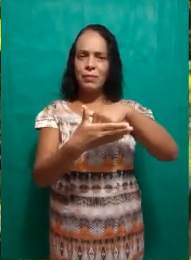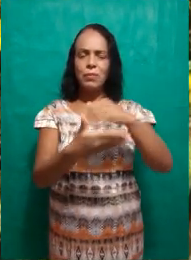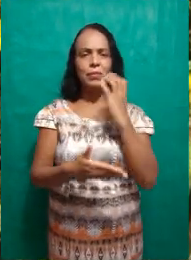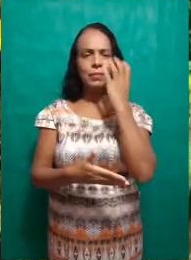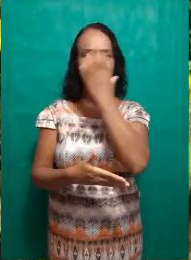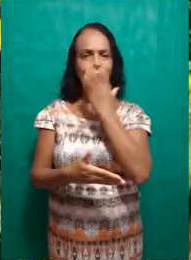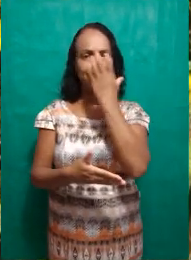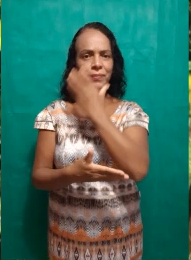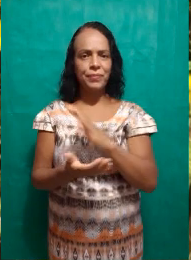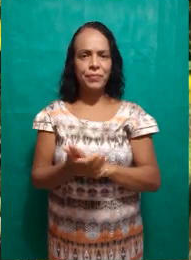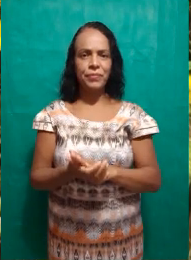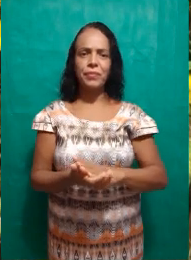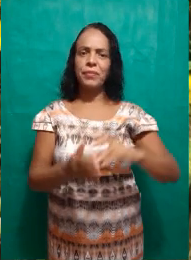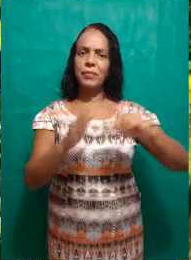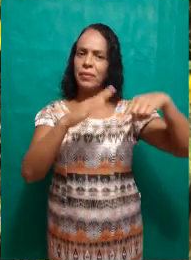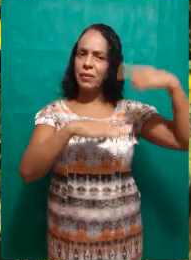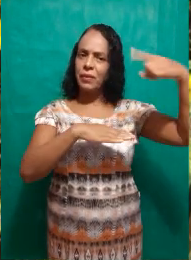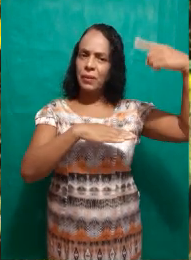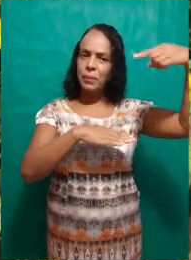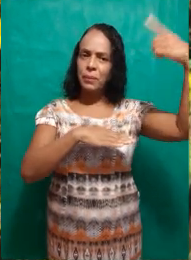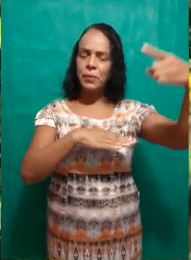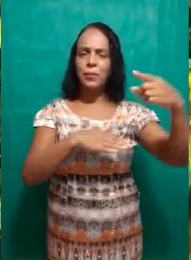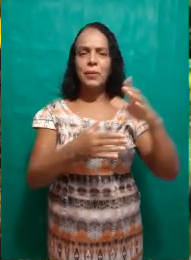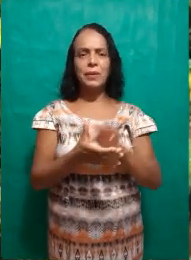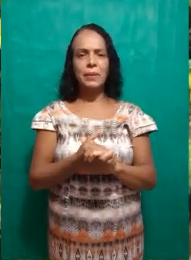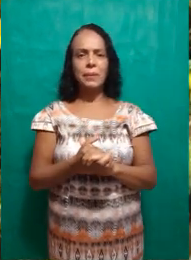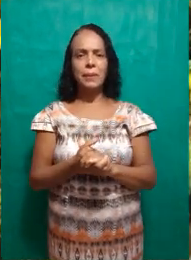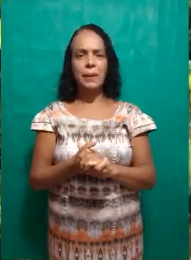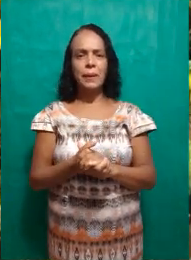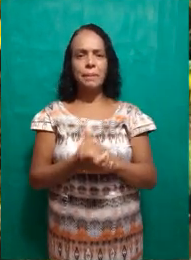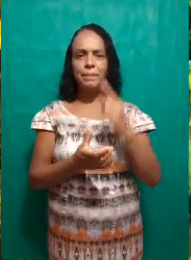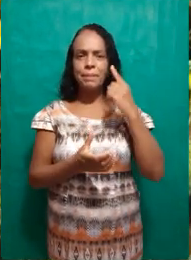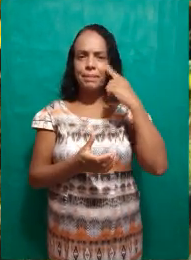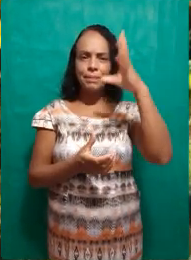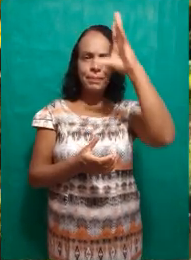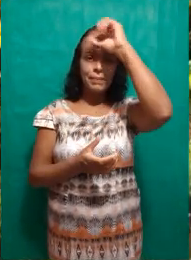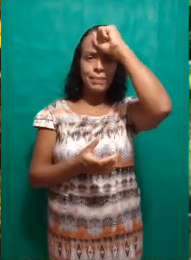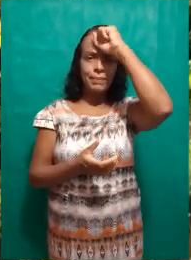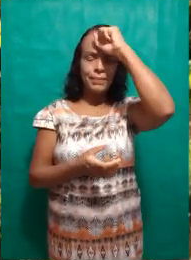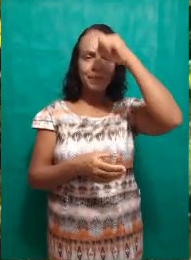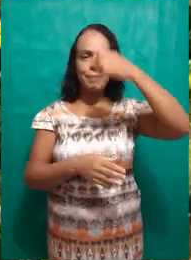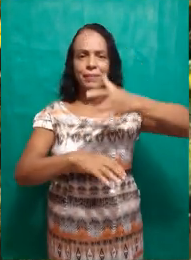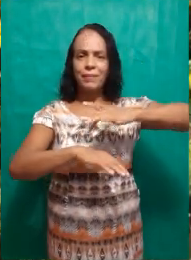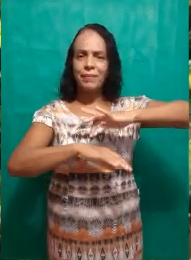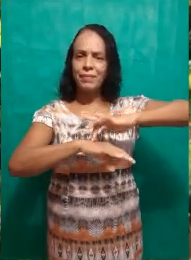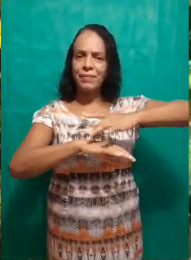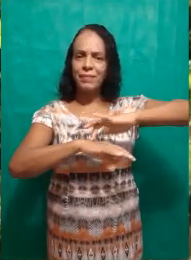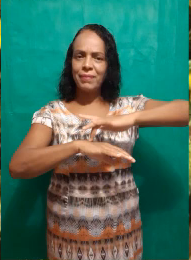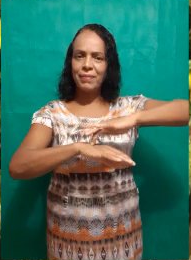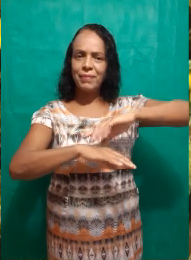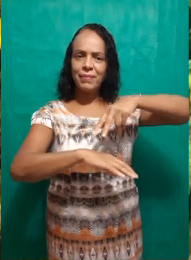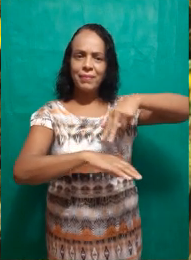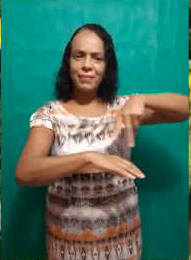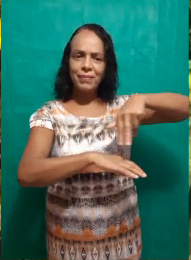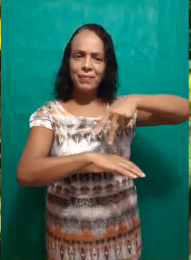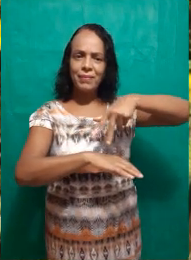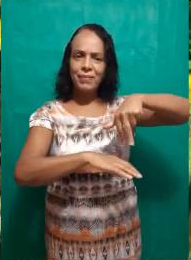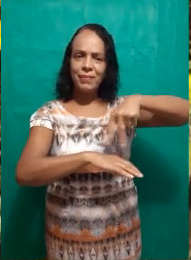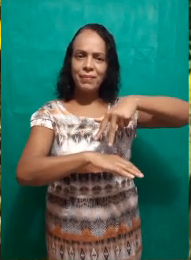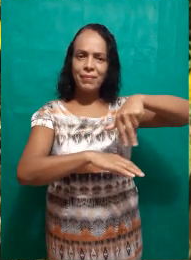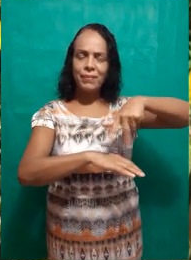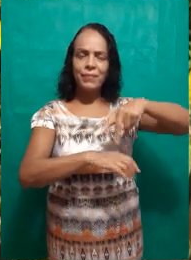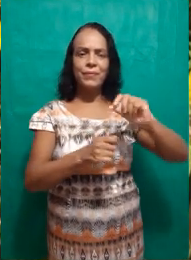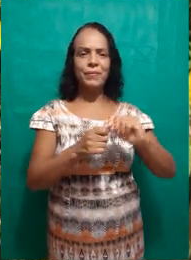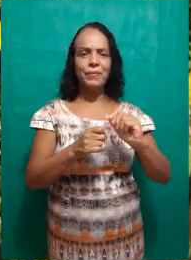depois, para poder pegar os passos do baiado, depois, para